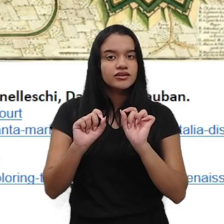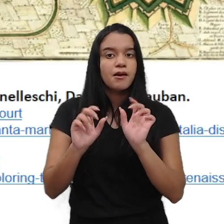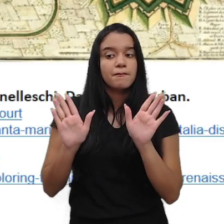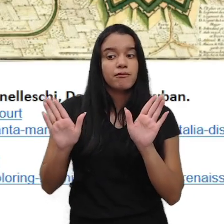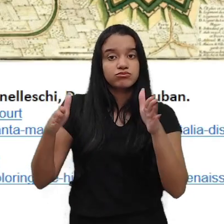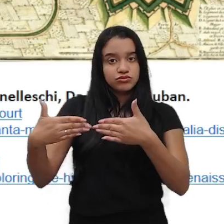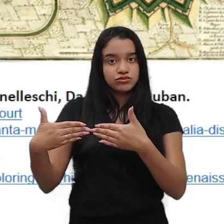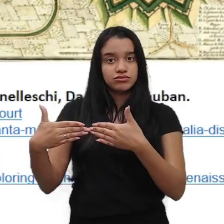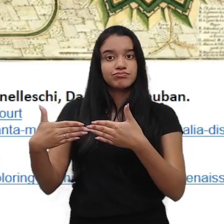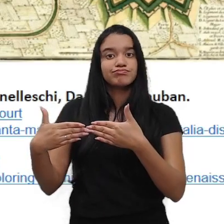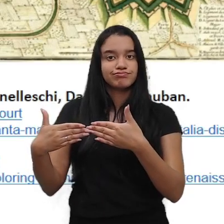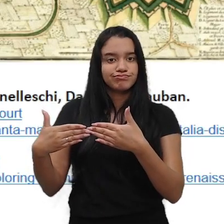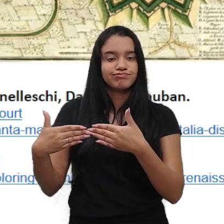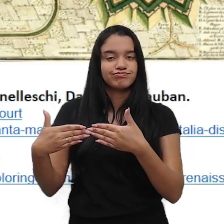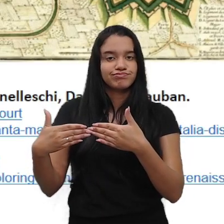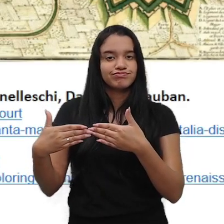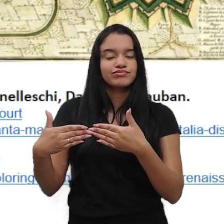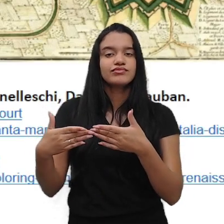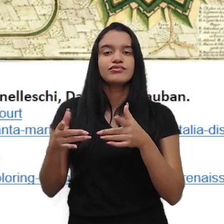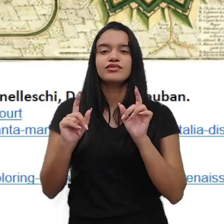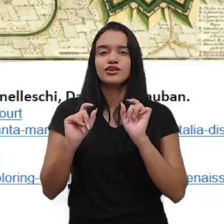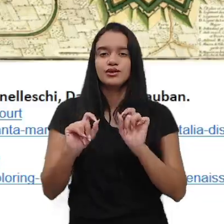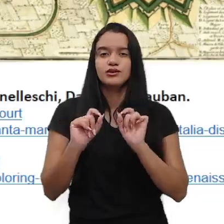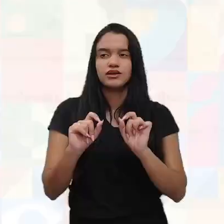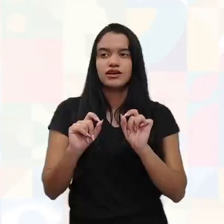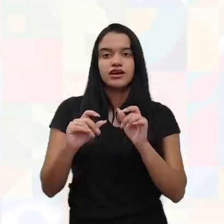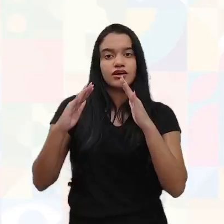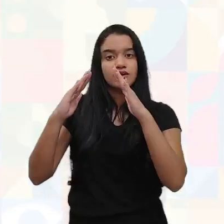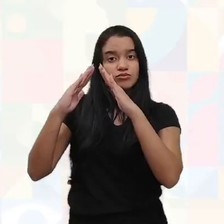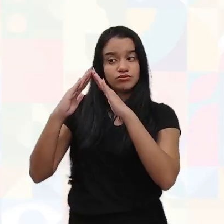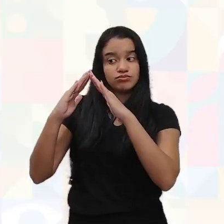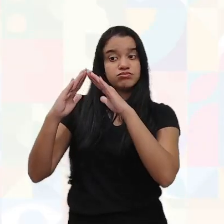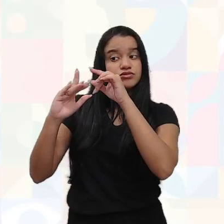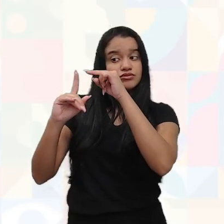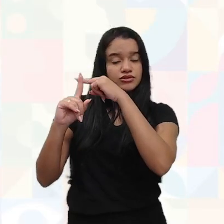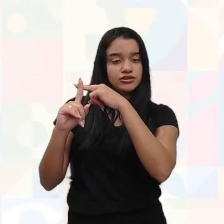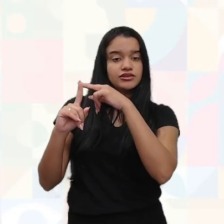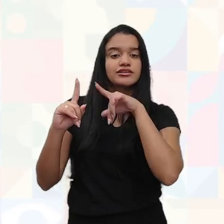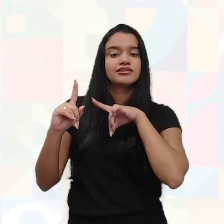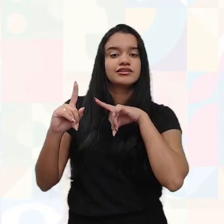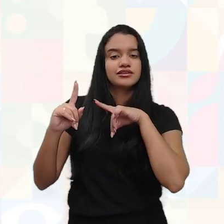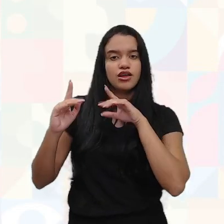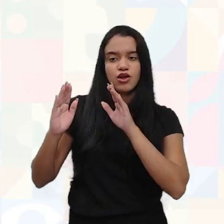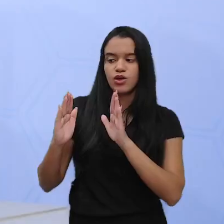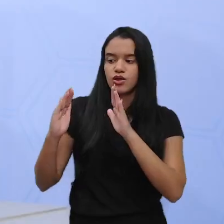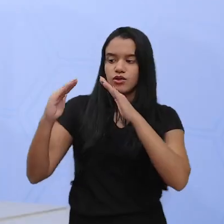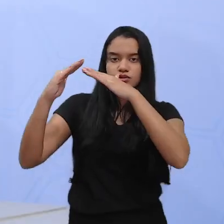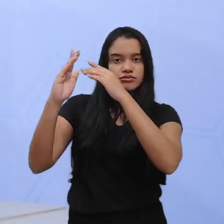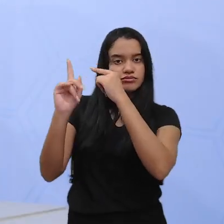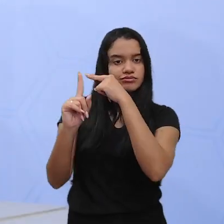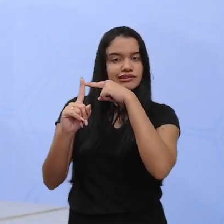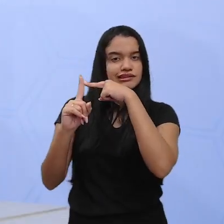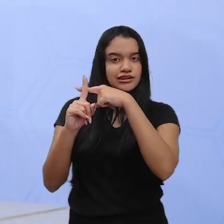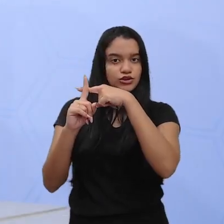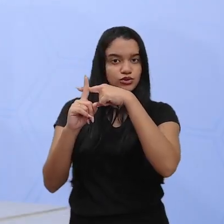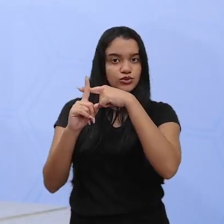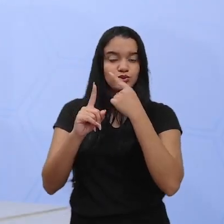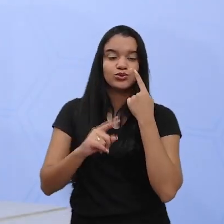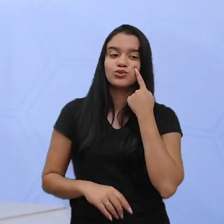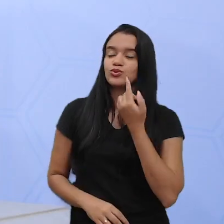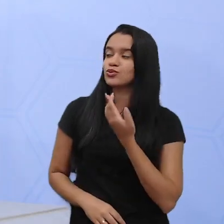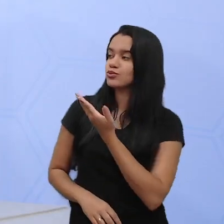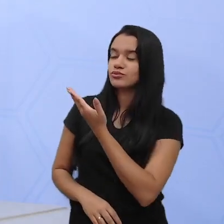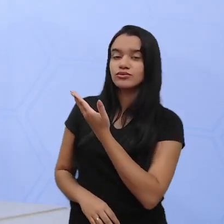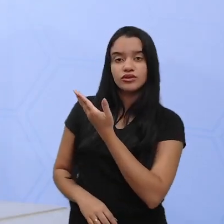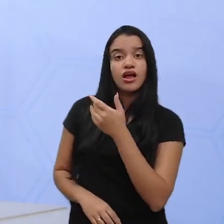catedral, né? O transepto dela, que é justamente a catedral tem um formato de cruz, né? E sobre essa cruz, né,